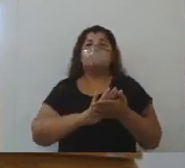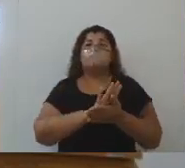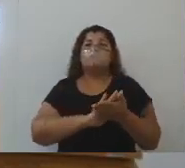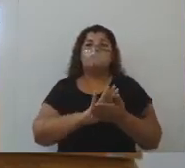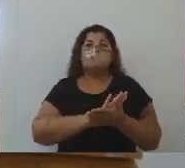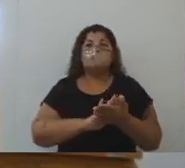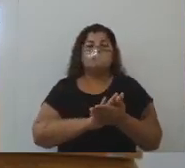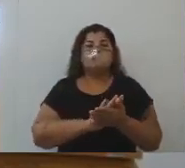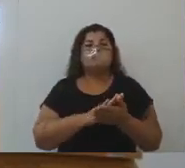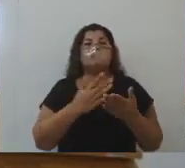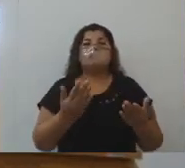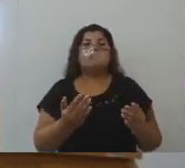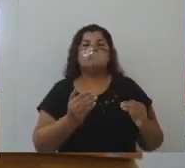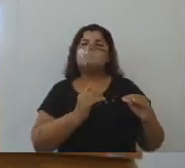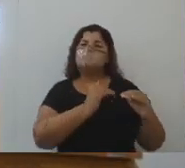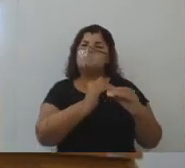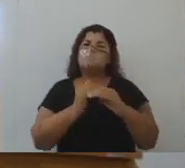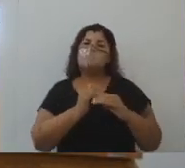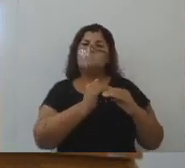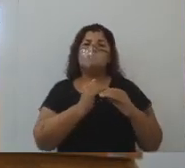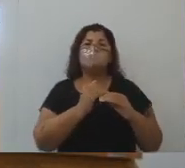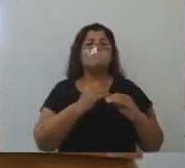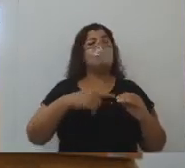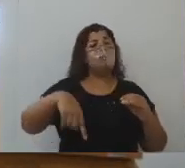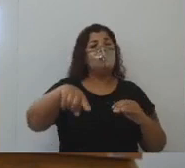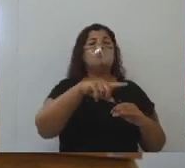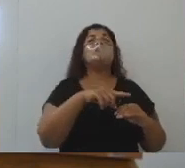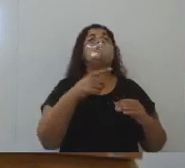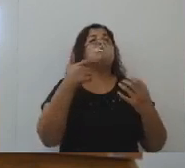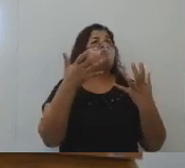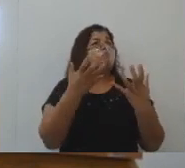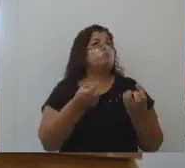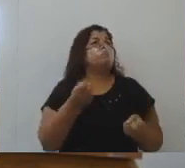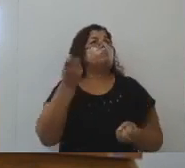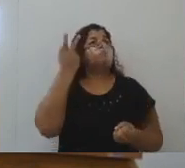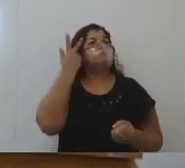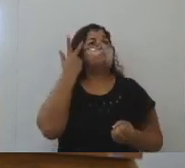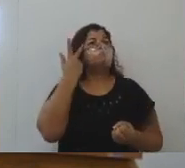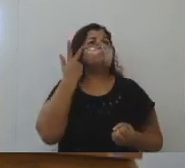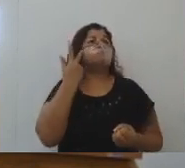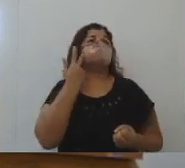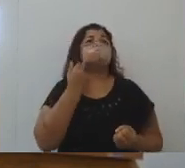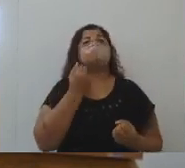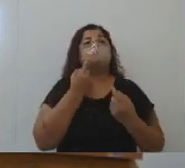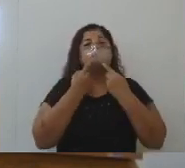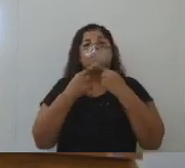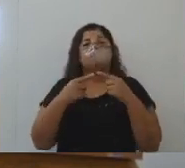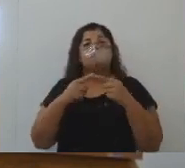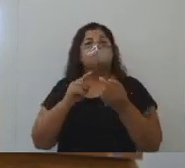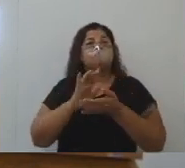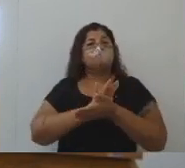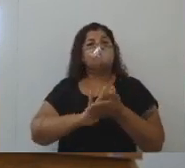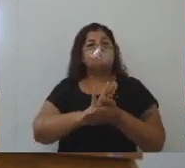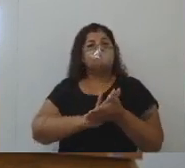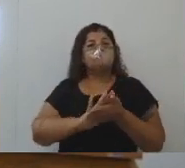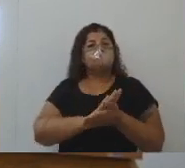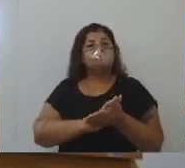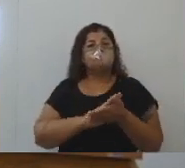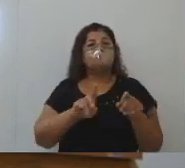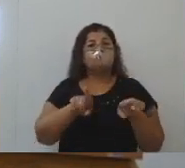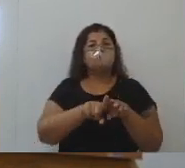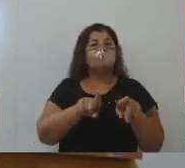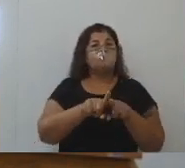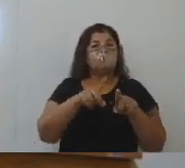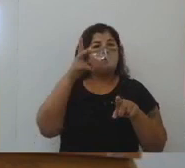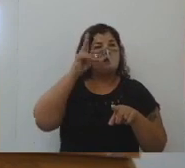o senso comum é aquilo que é de comum acordo para todo mundo e que as pessoas não questionam. Lembra da história dos